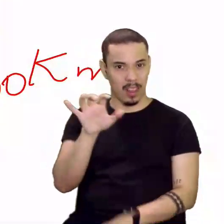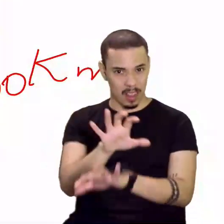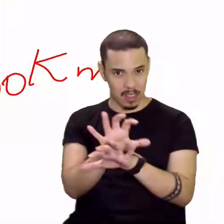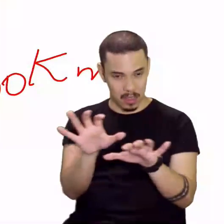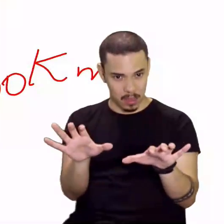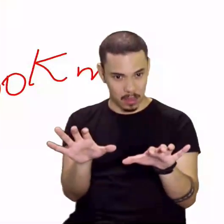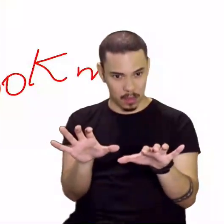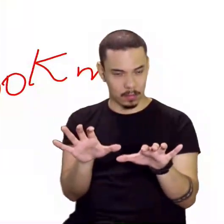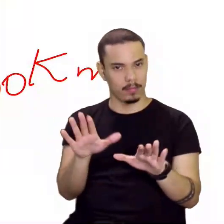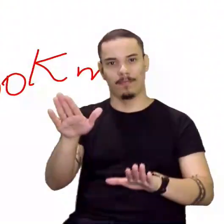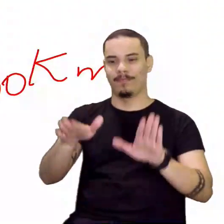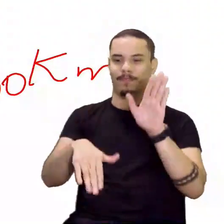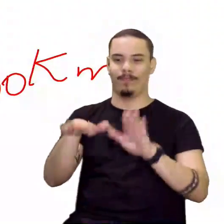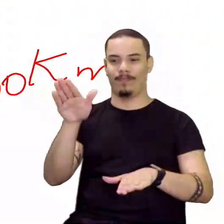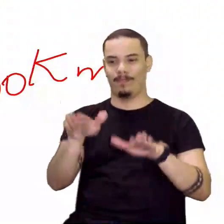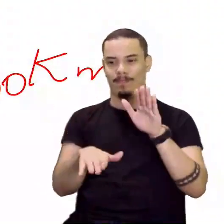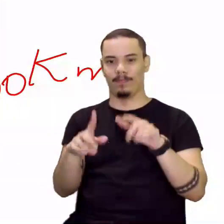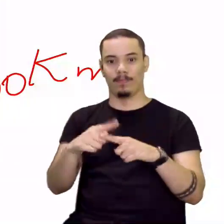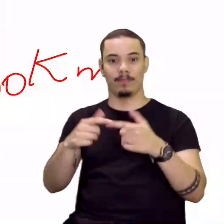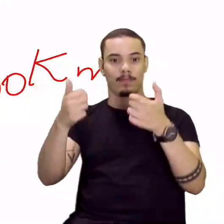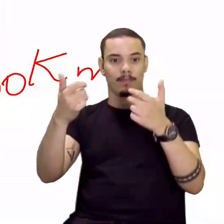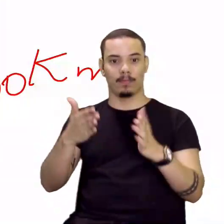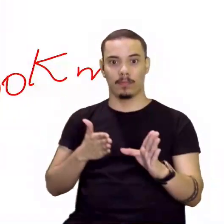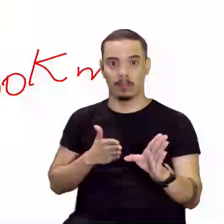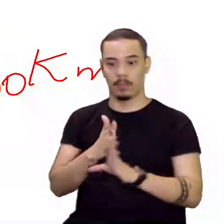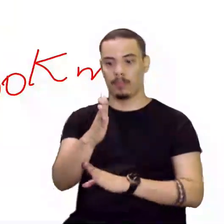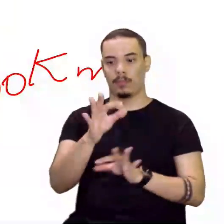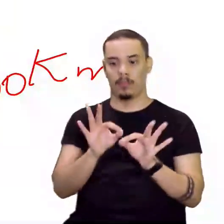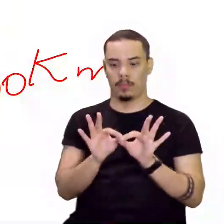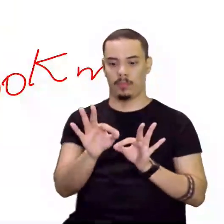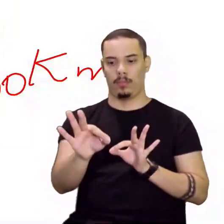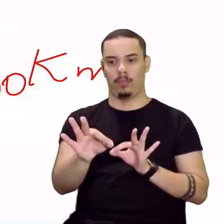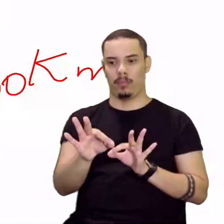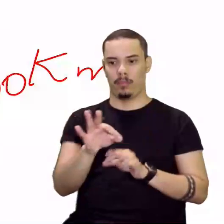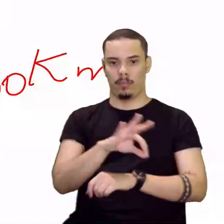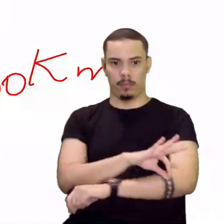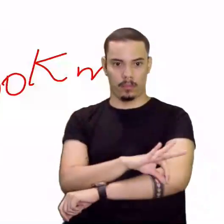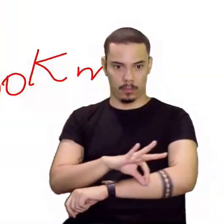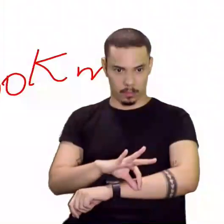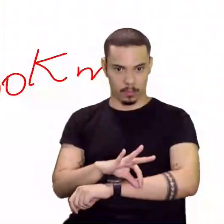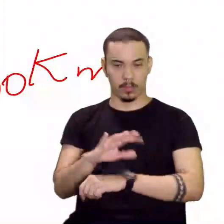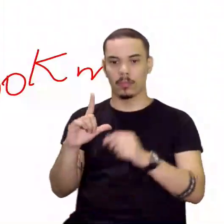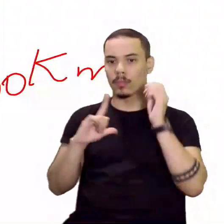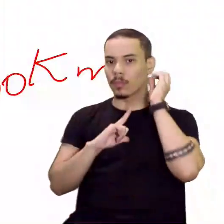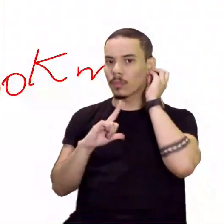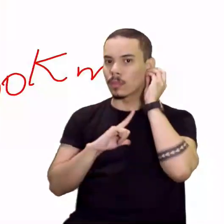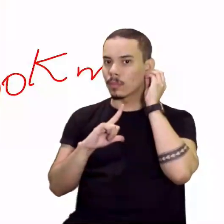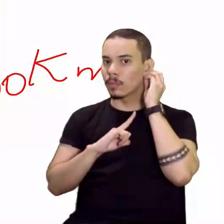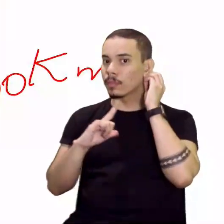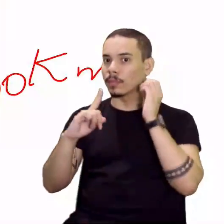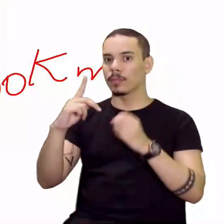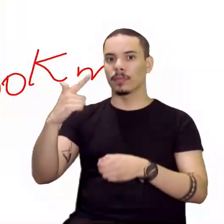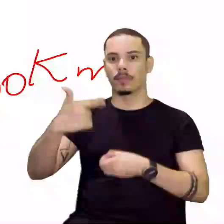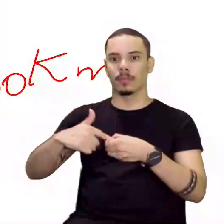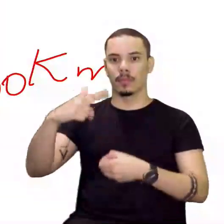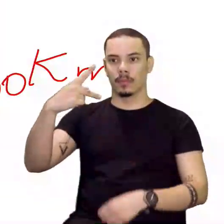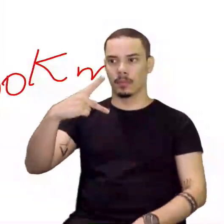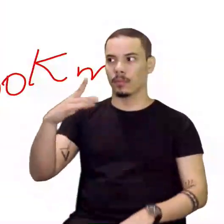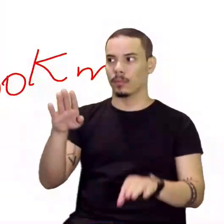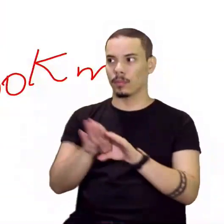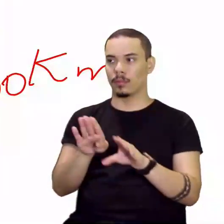Arimateia? Depende. Aqui nós estamos falando em linha reta, tá? Aqui eu tenho petróleo, ó, e gás